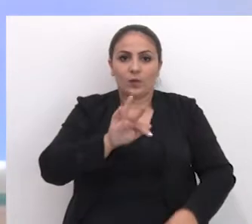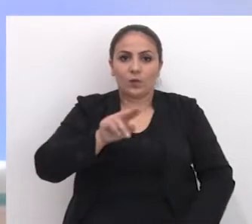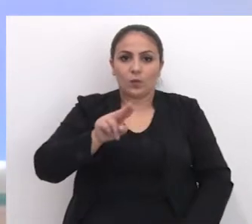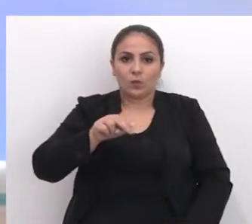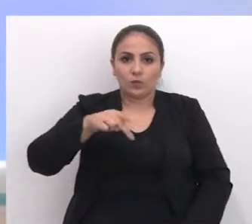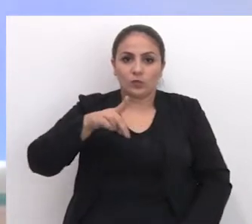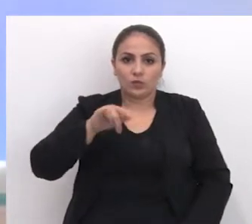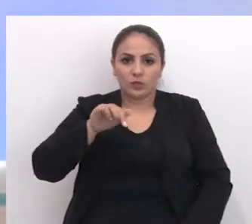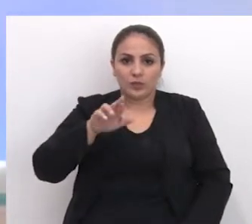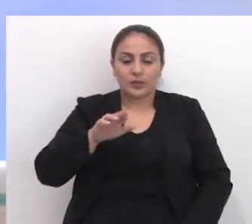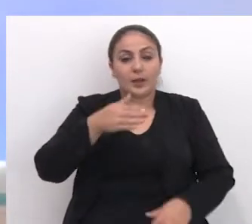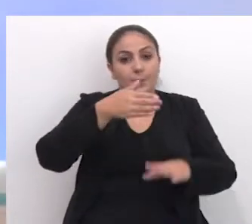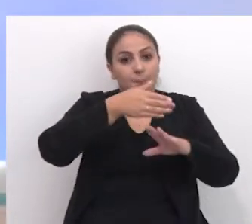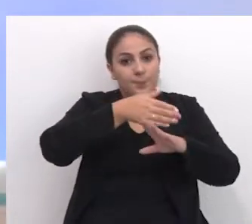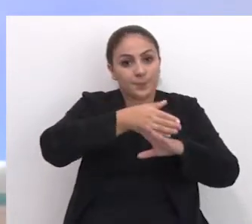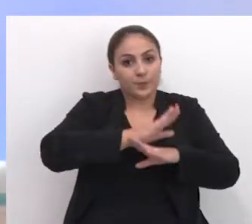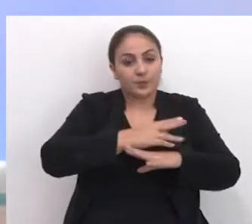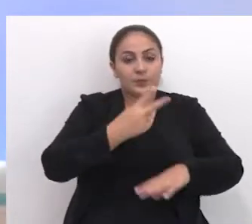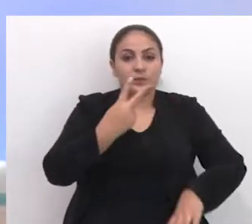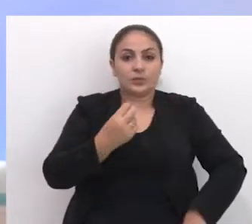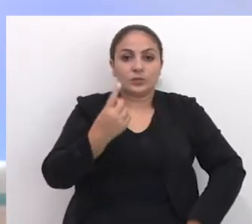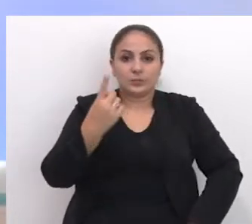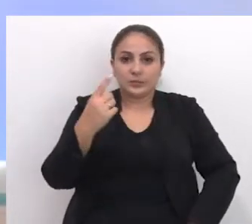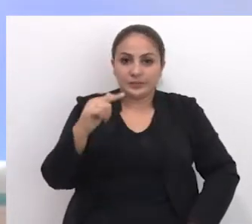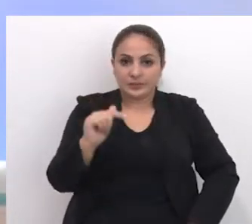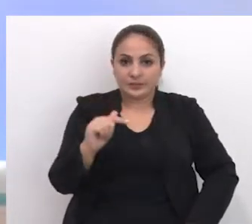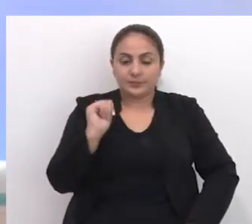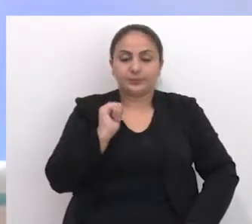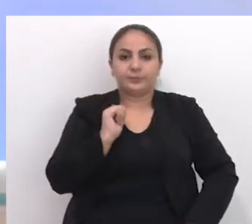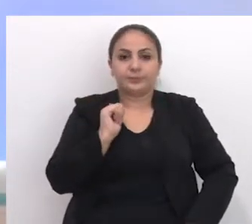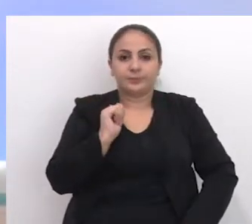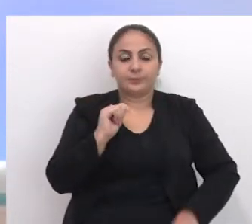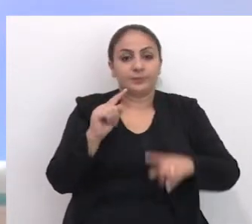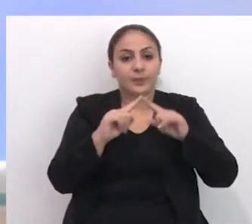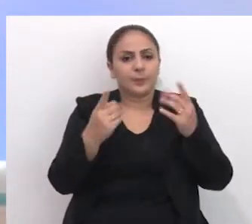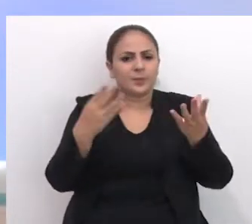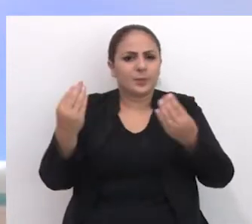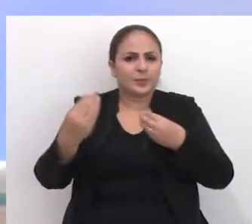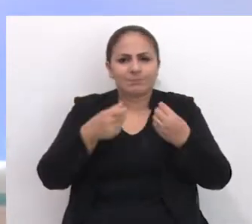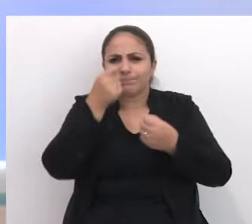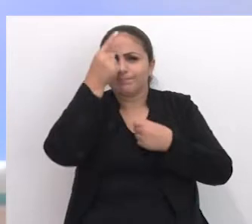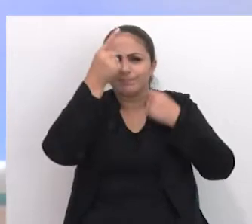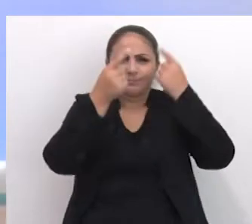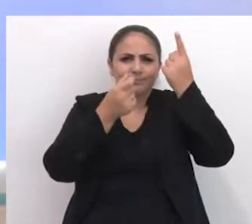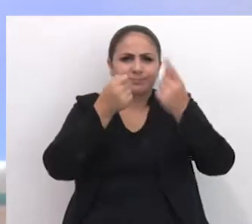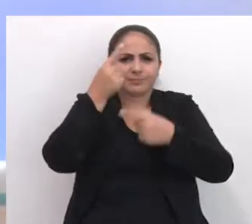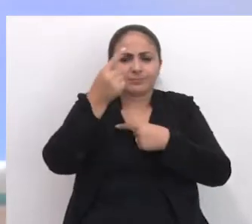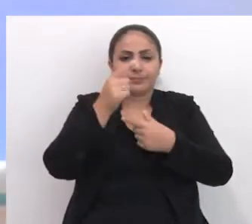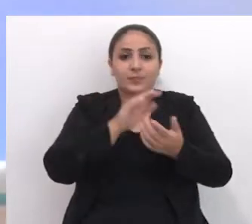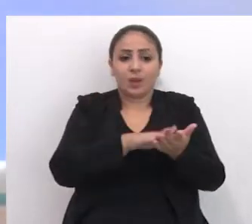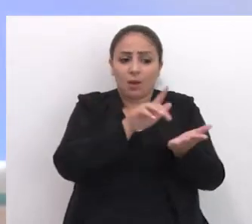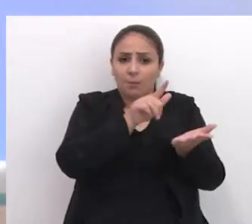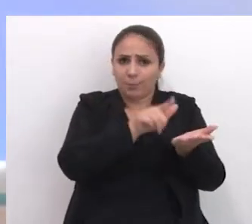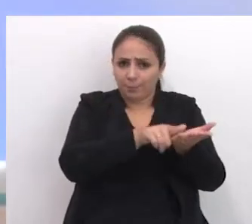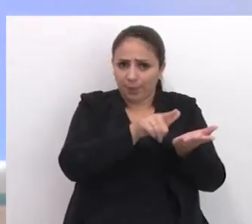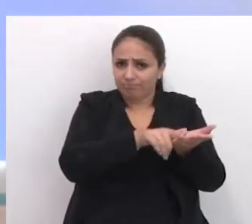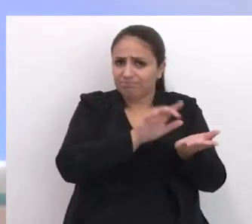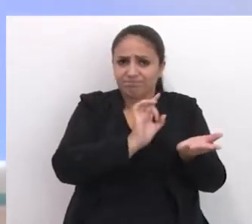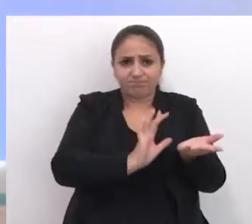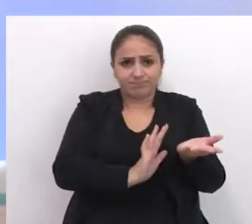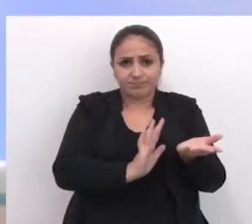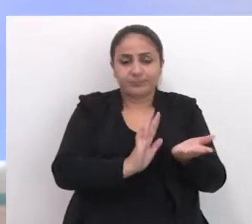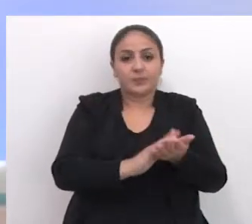Regularização Fundiária, aprovado ainda em 2017. Porém, muitas ideias não saíram do